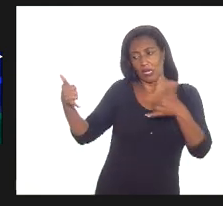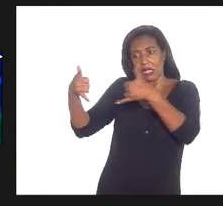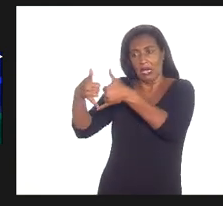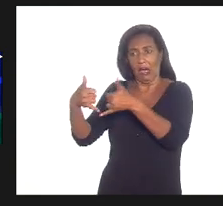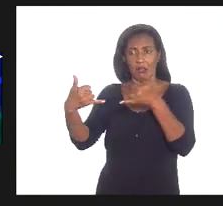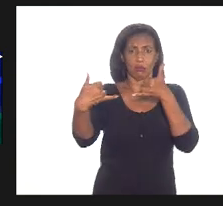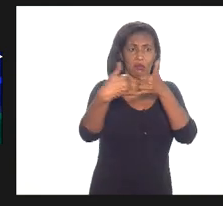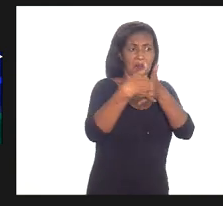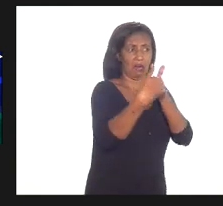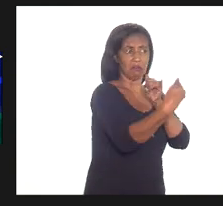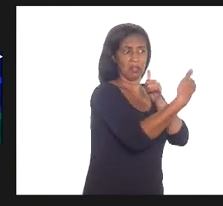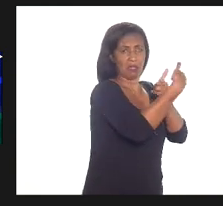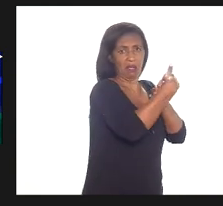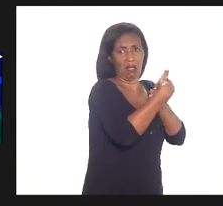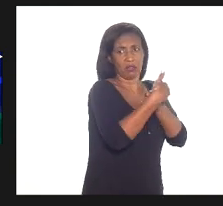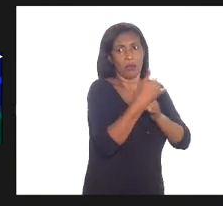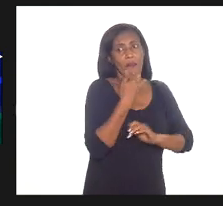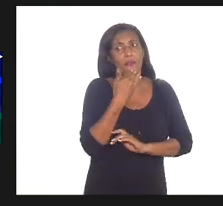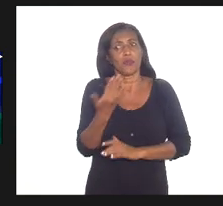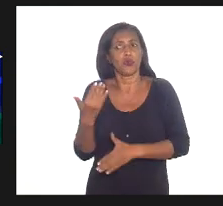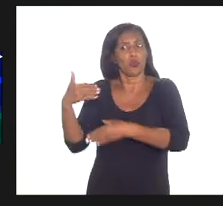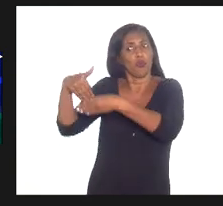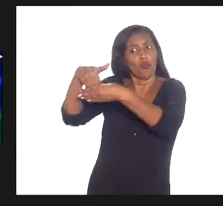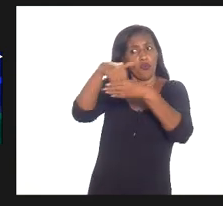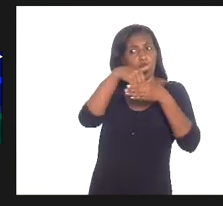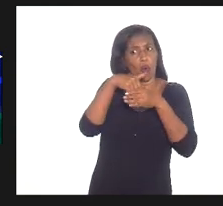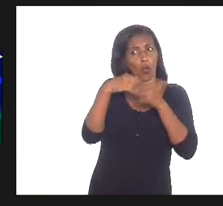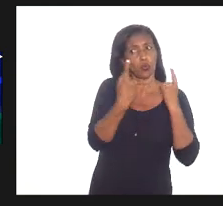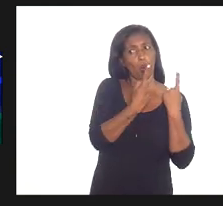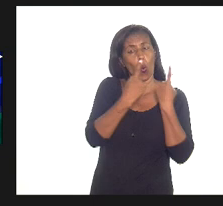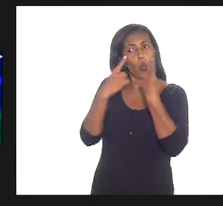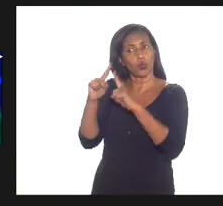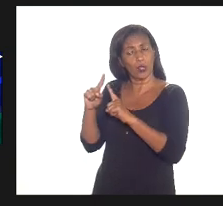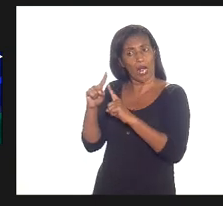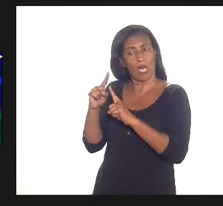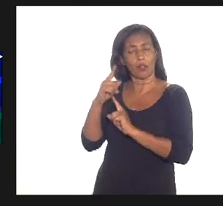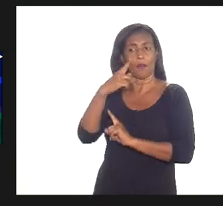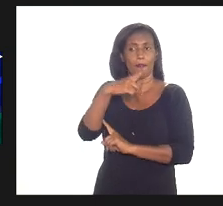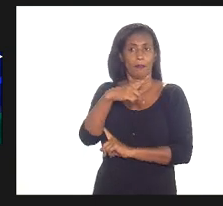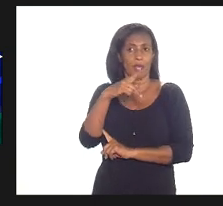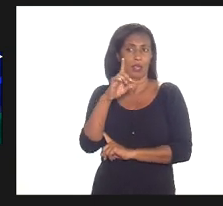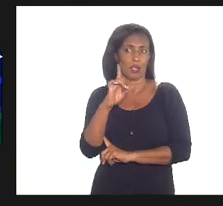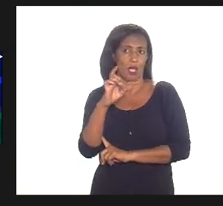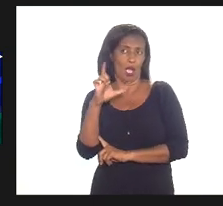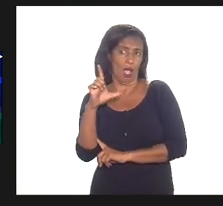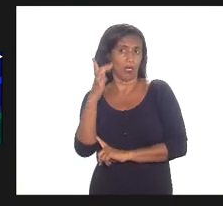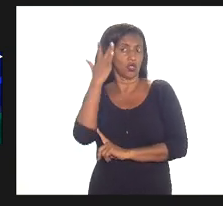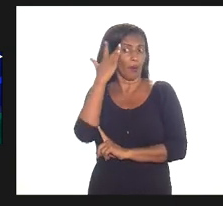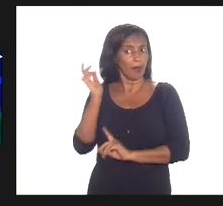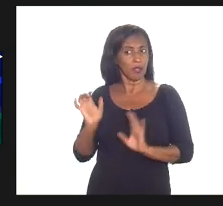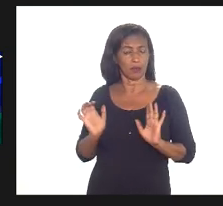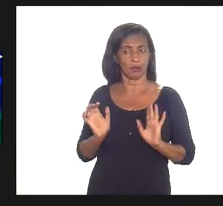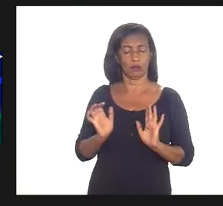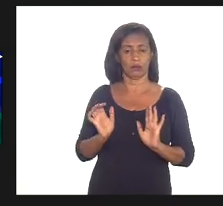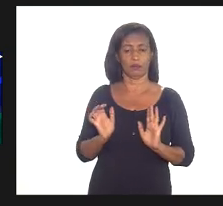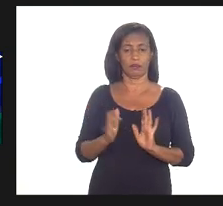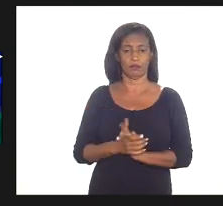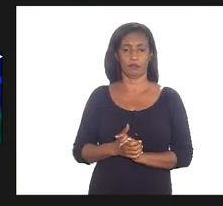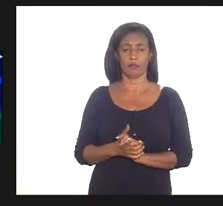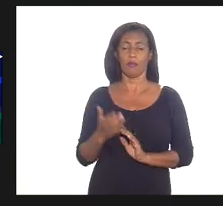outro Deputado que ele Egito pedindo um voto contrário no pdl de amanhã e eu